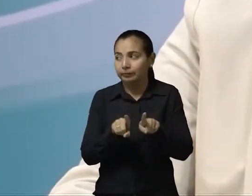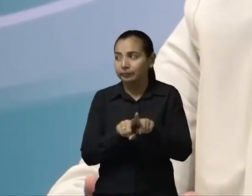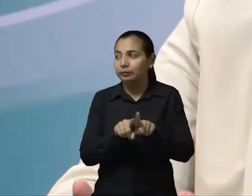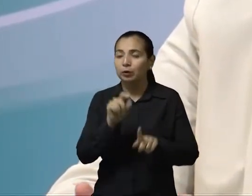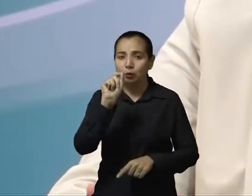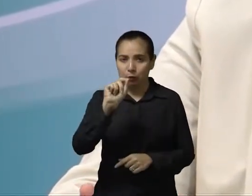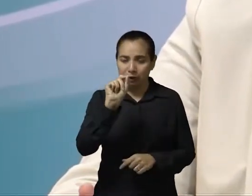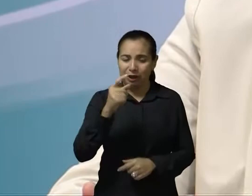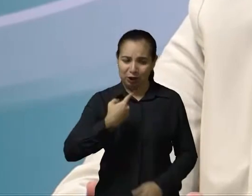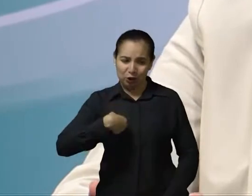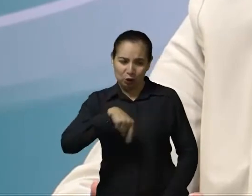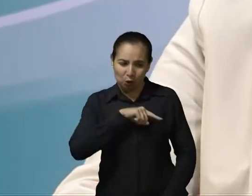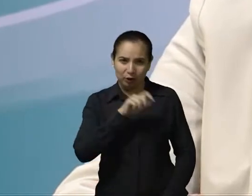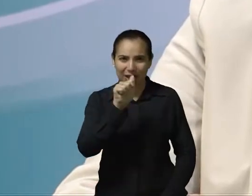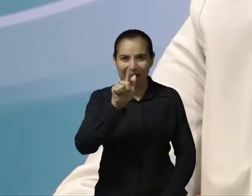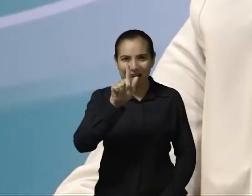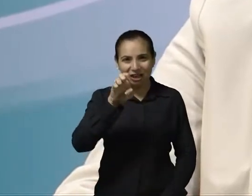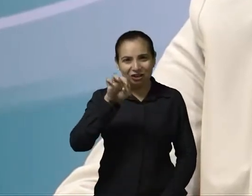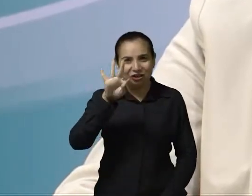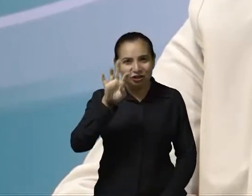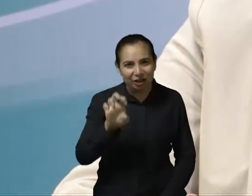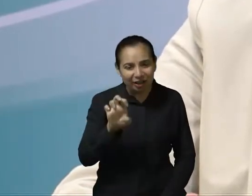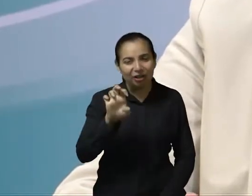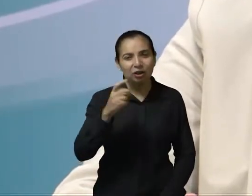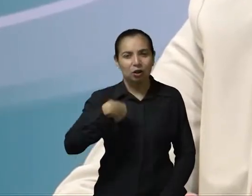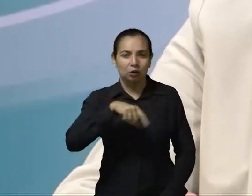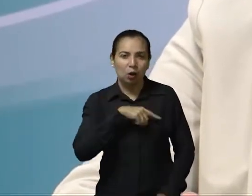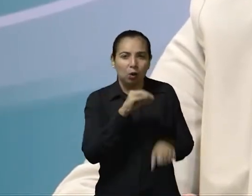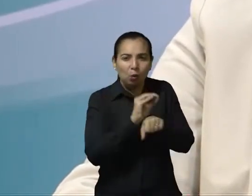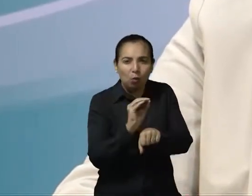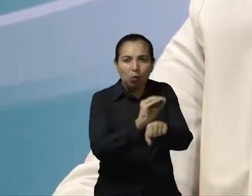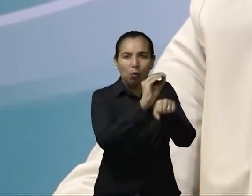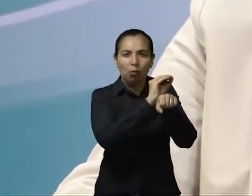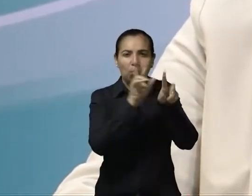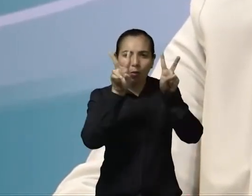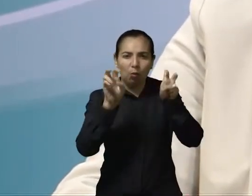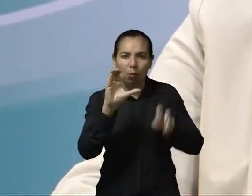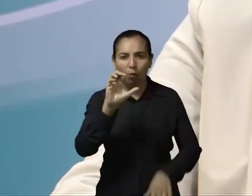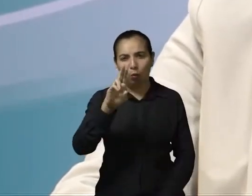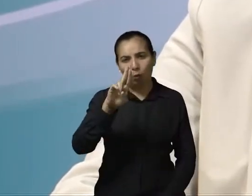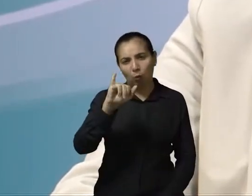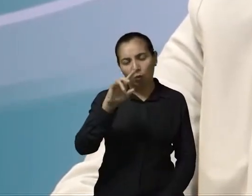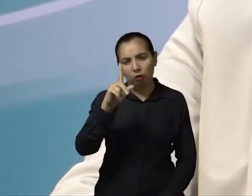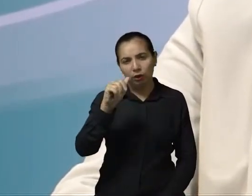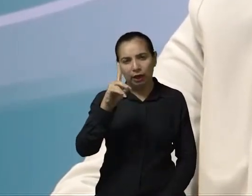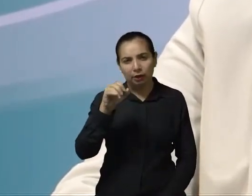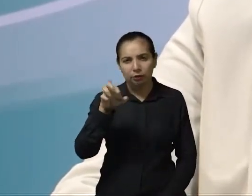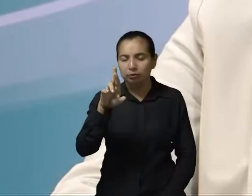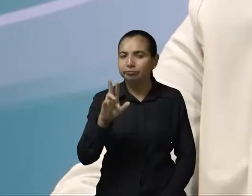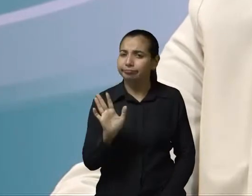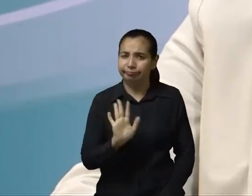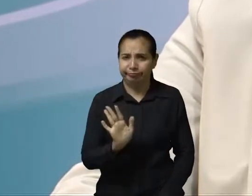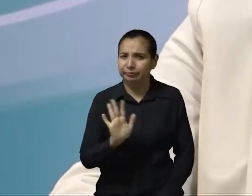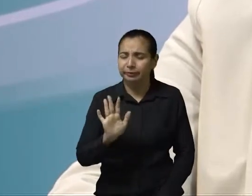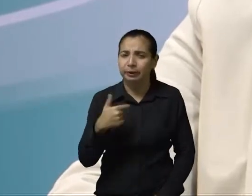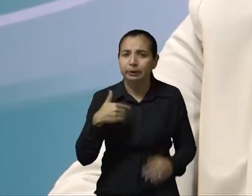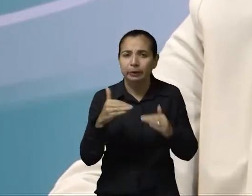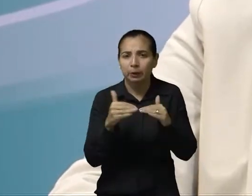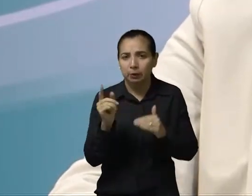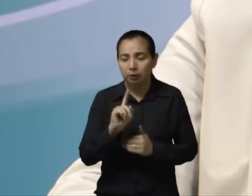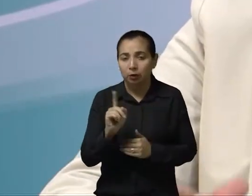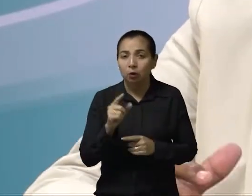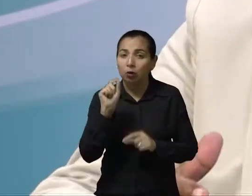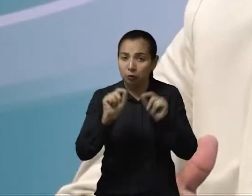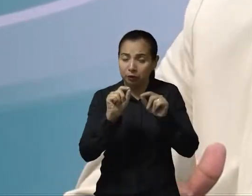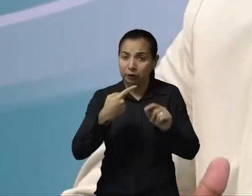sejamos cuidadores. Na verdade, a segurança penitenciária, e aqui no Estado é muito bem definida nas nossas atribuições, a